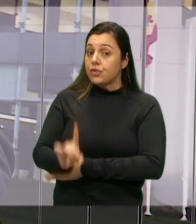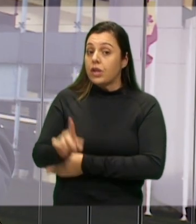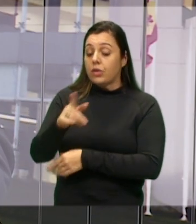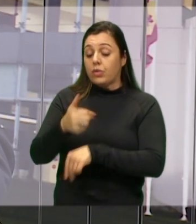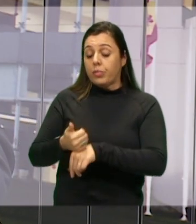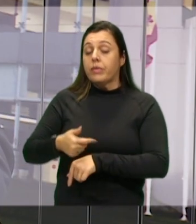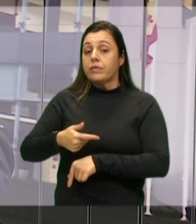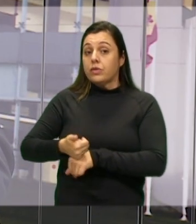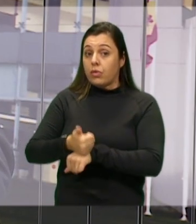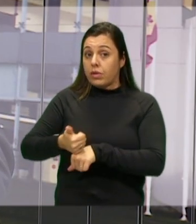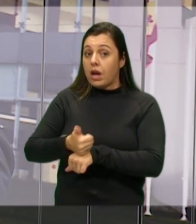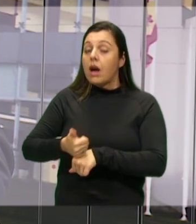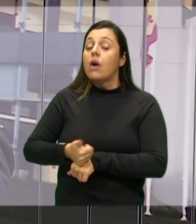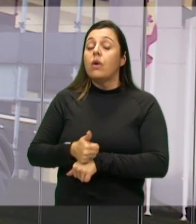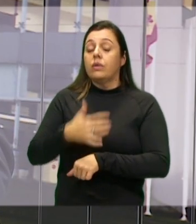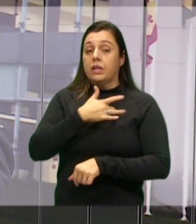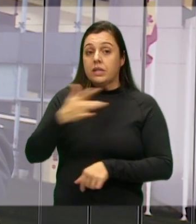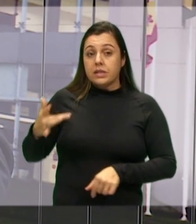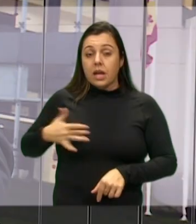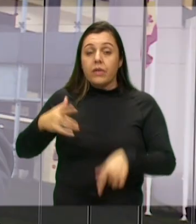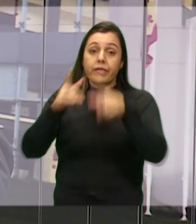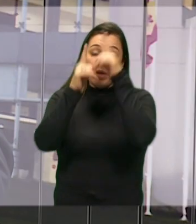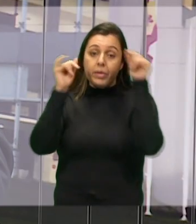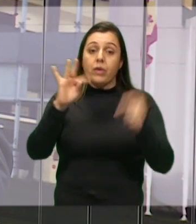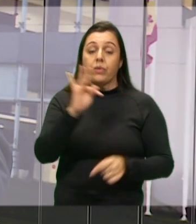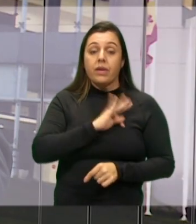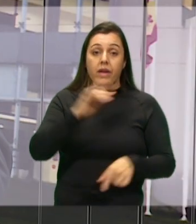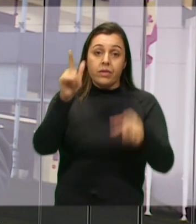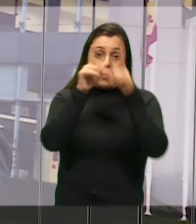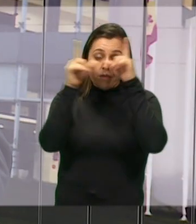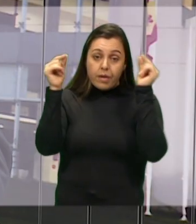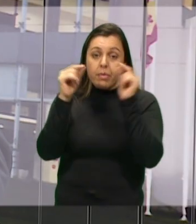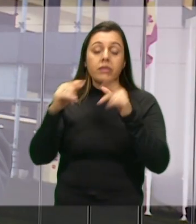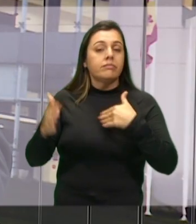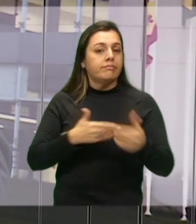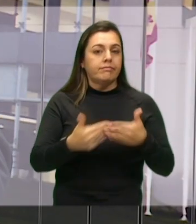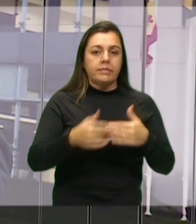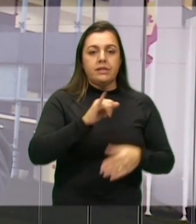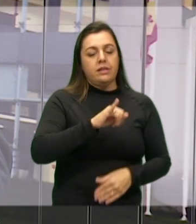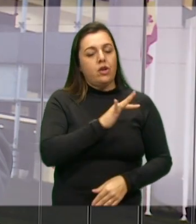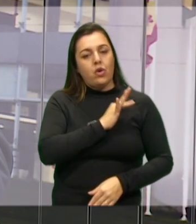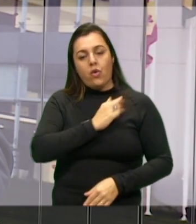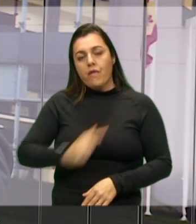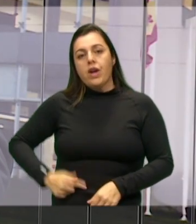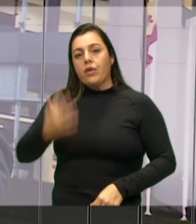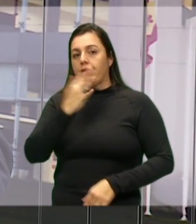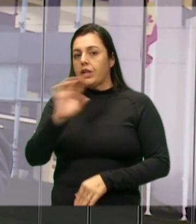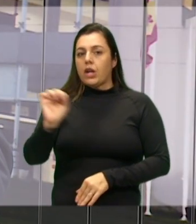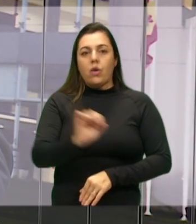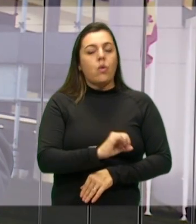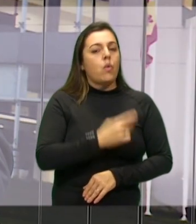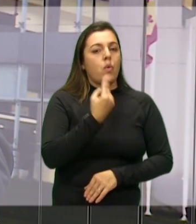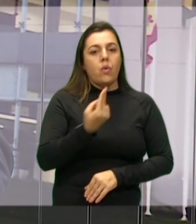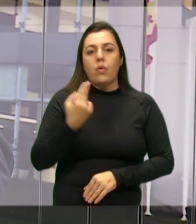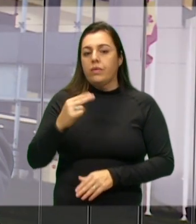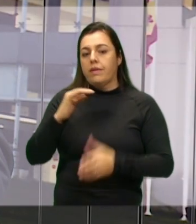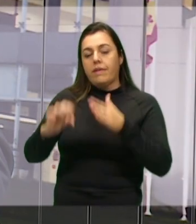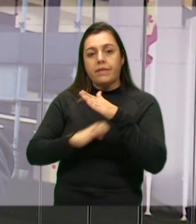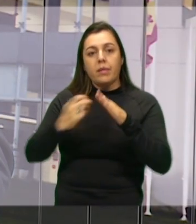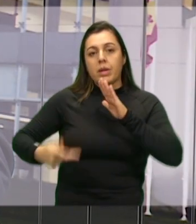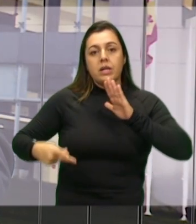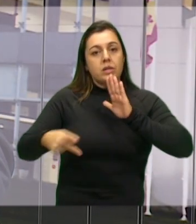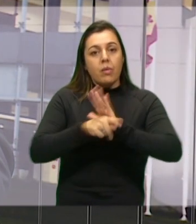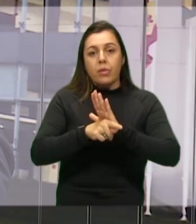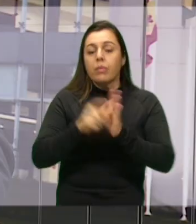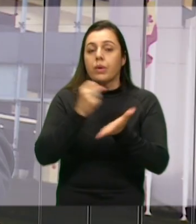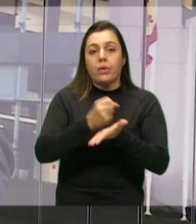do enfermeiro e do técnico de enfermagem, que tem esse direito em receber, independente se for do governo federal ou se for da empresa própria